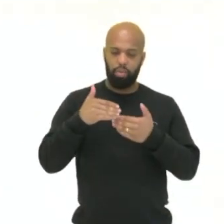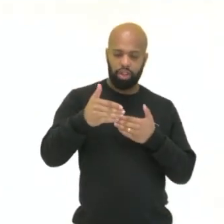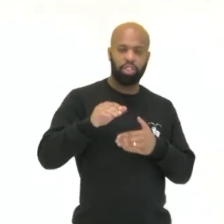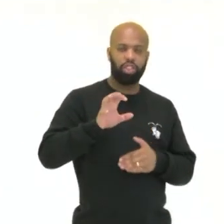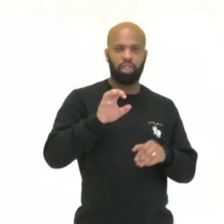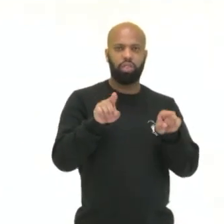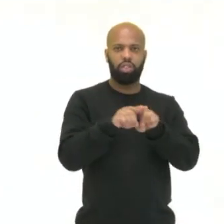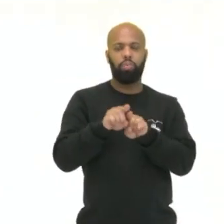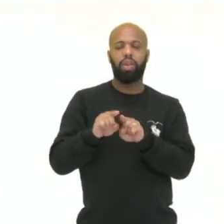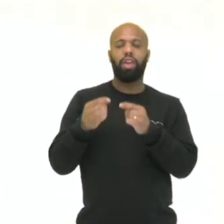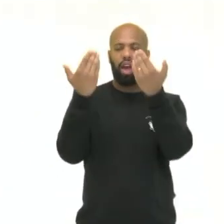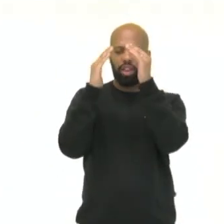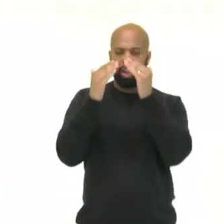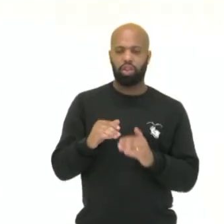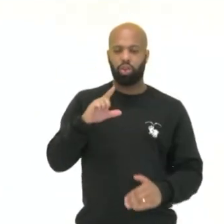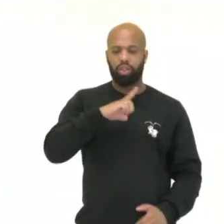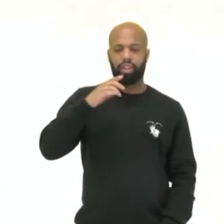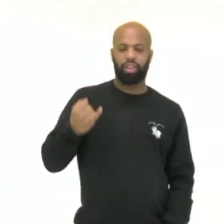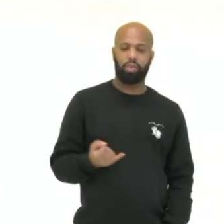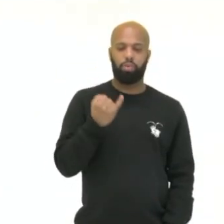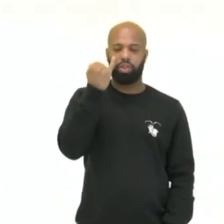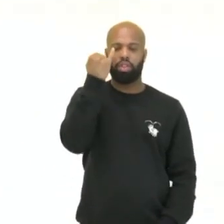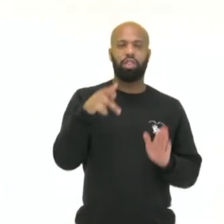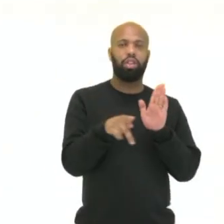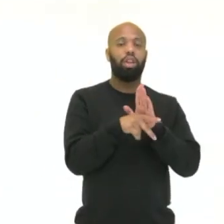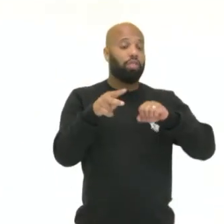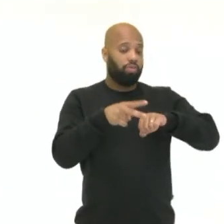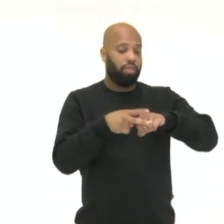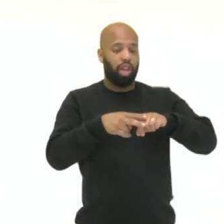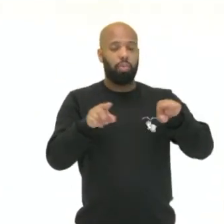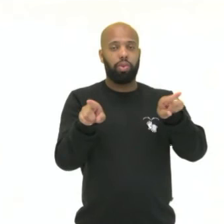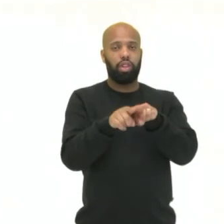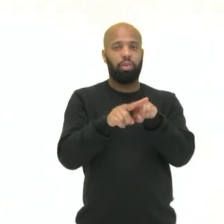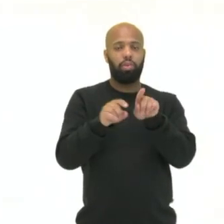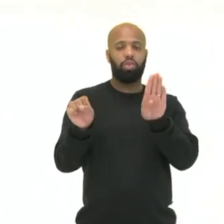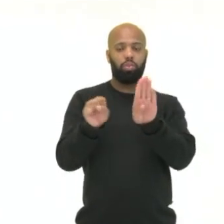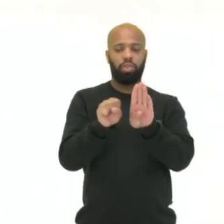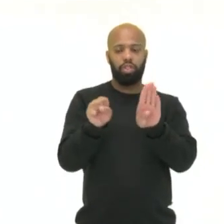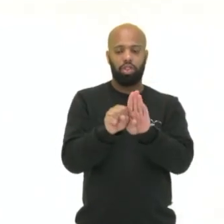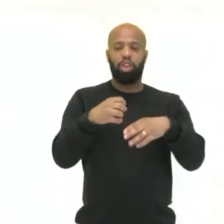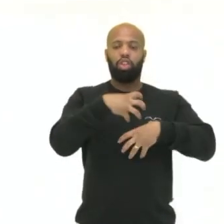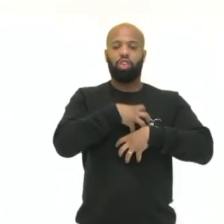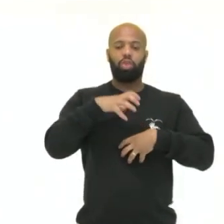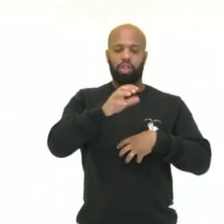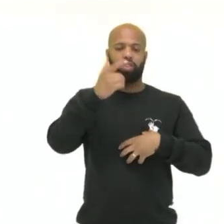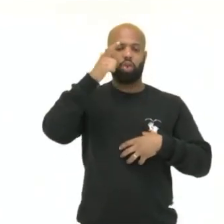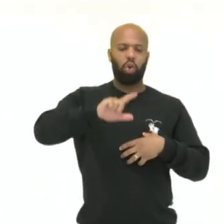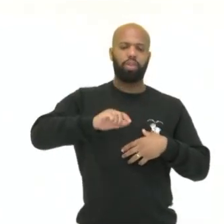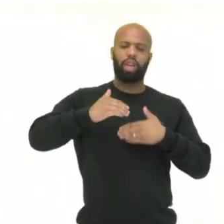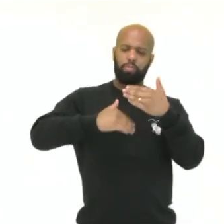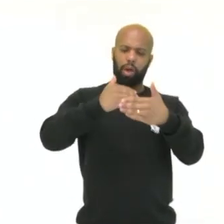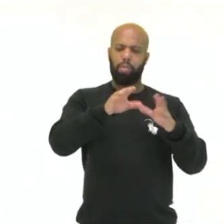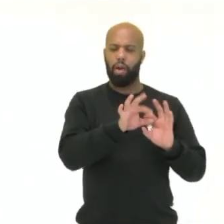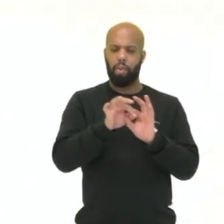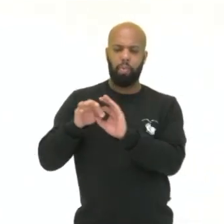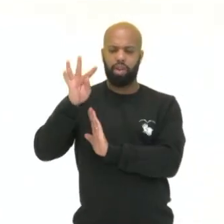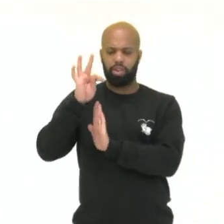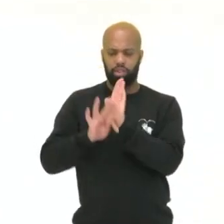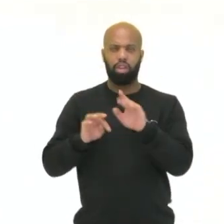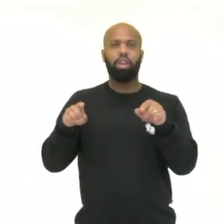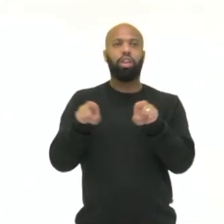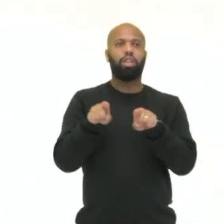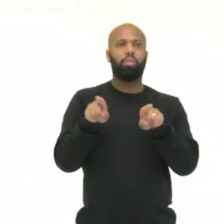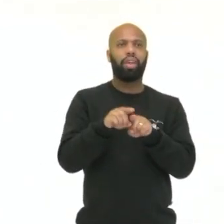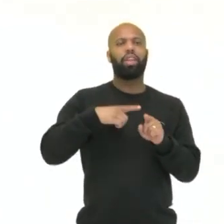disso, analisamos a importância de verbos e substantivos para a progressão textual e para denotar a atualidade do